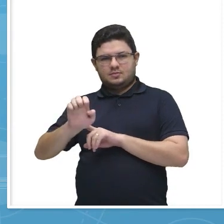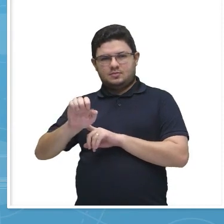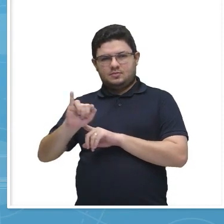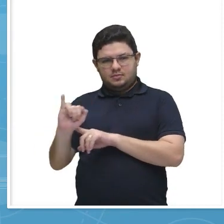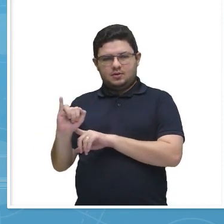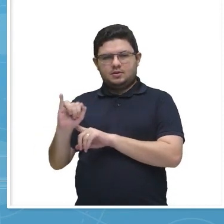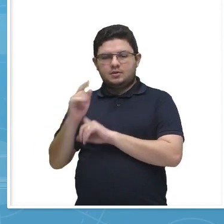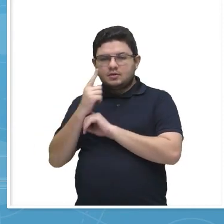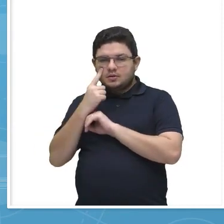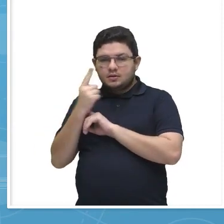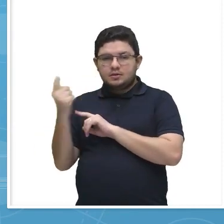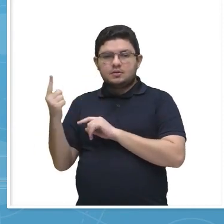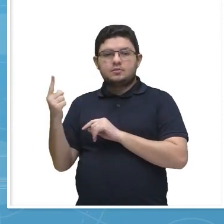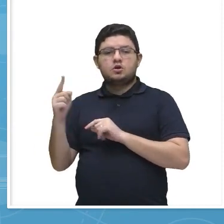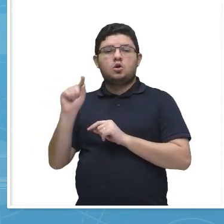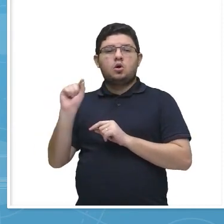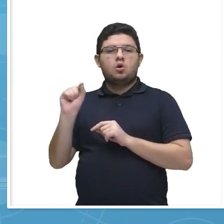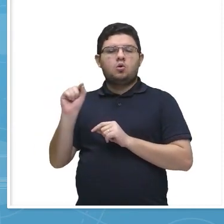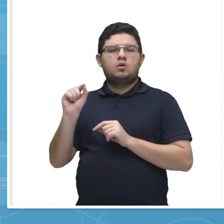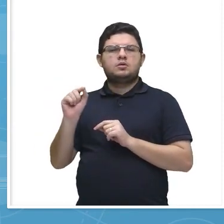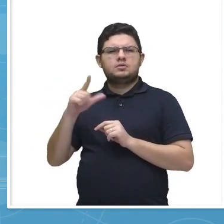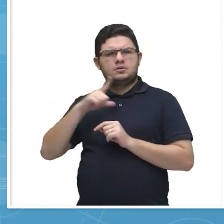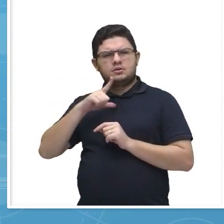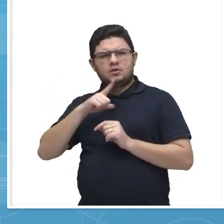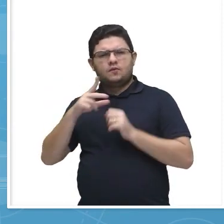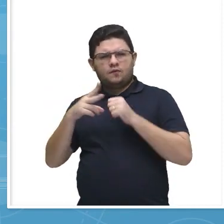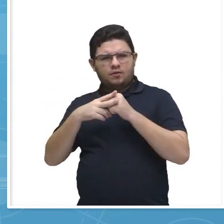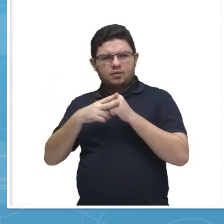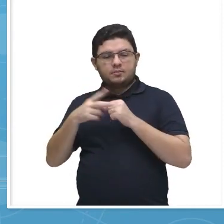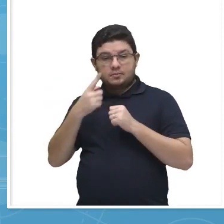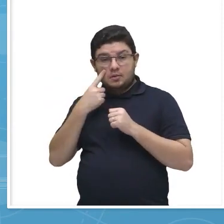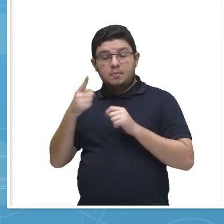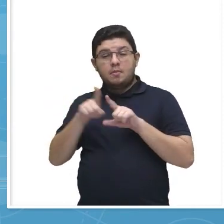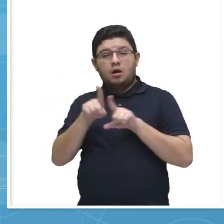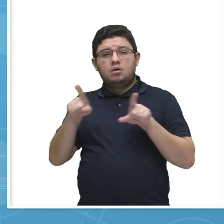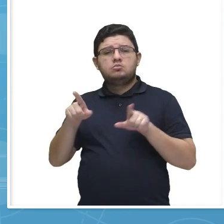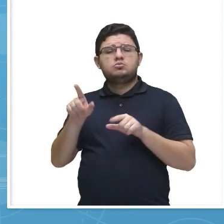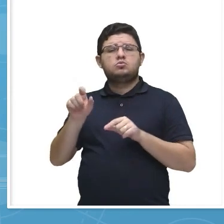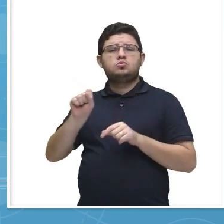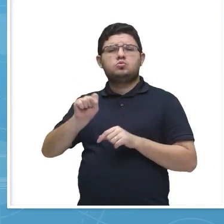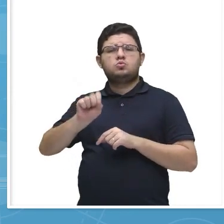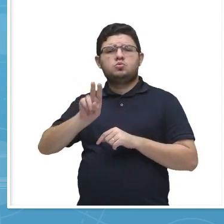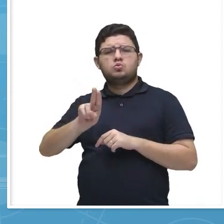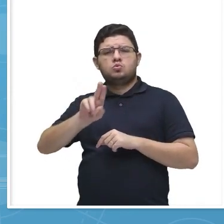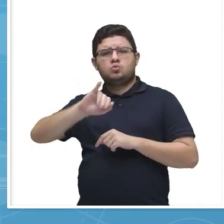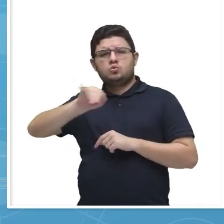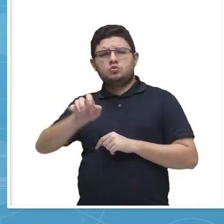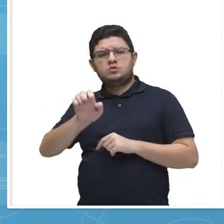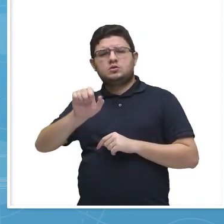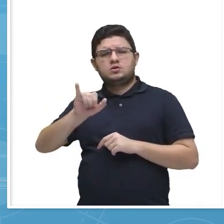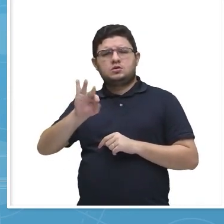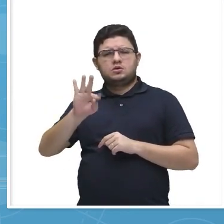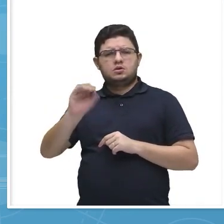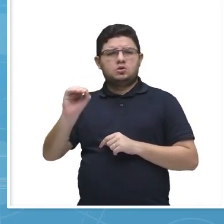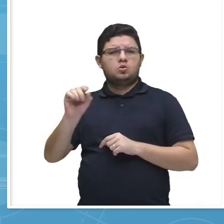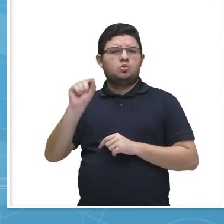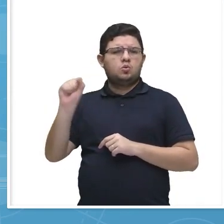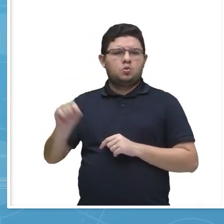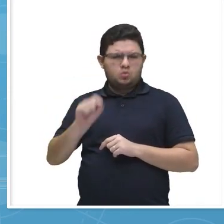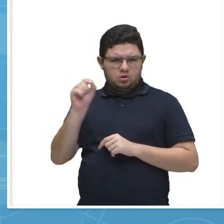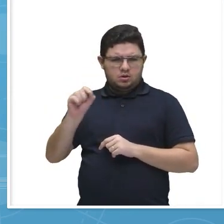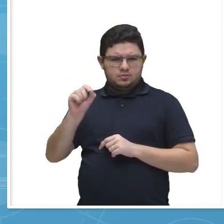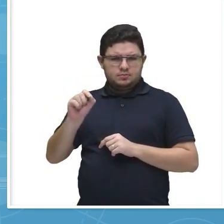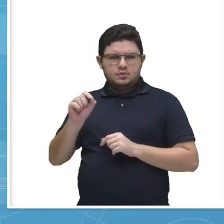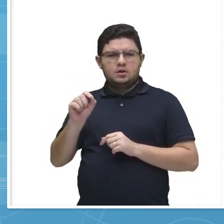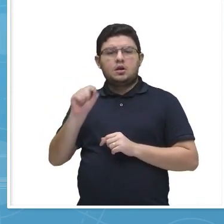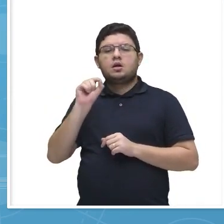né? Quem desarmou, né? Qual é o ser que eu tenho essa referência? Percebam que eu tenho uma referência à primeira pessoa.